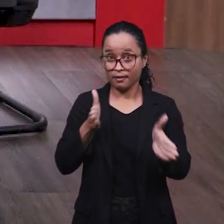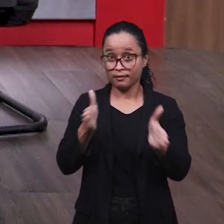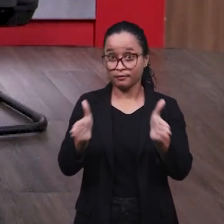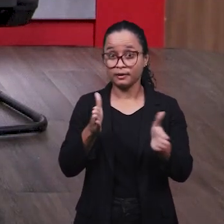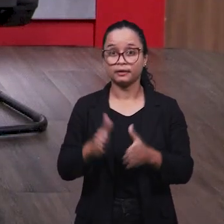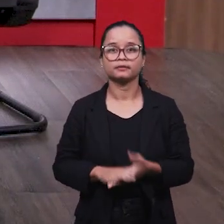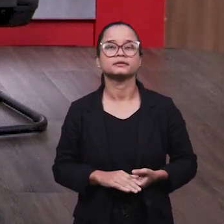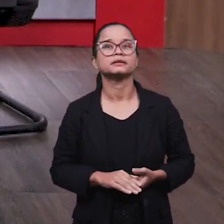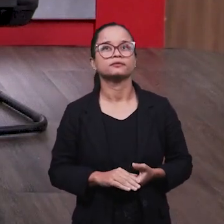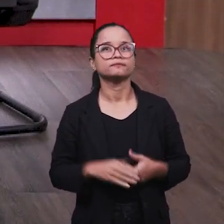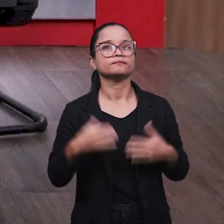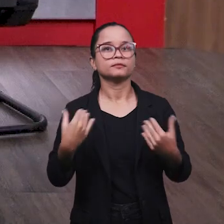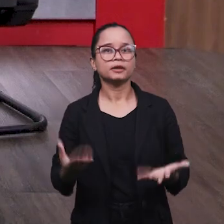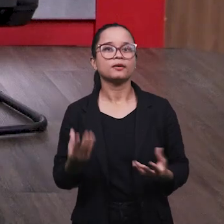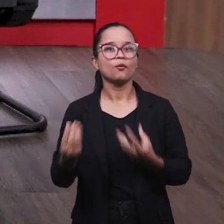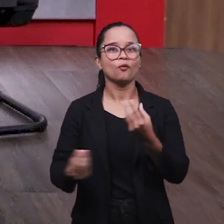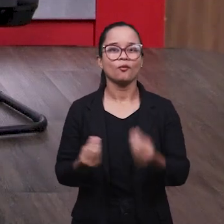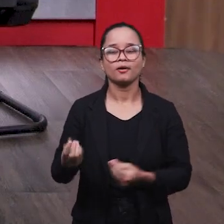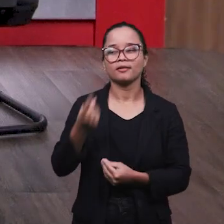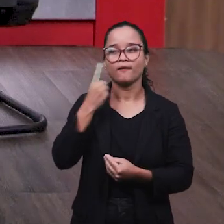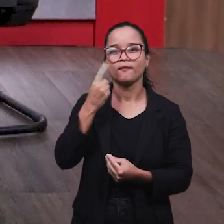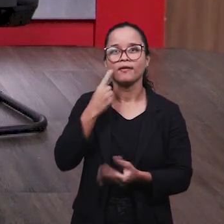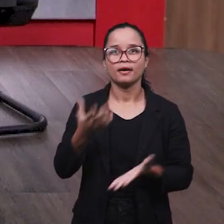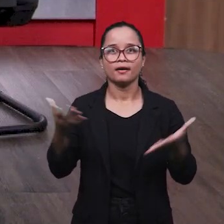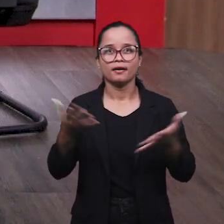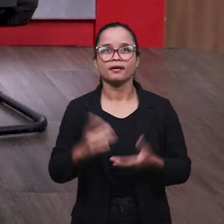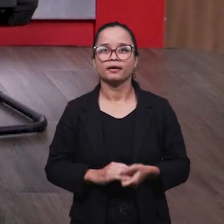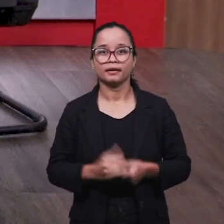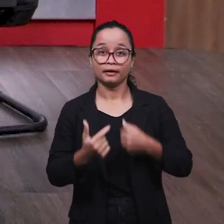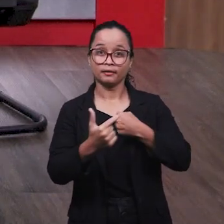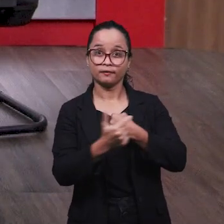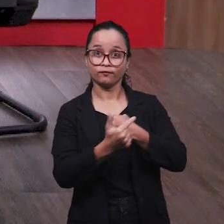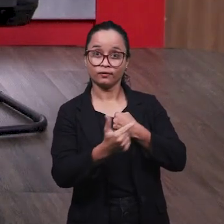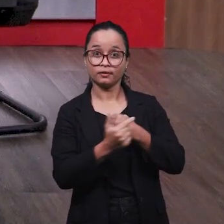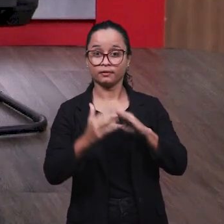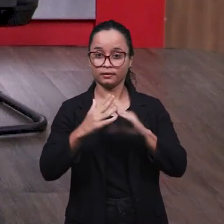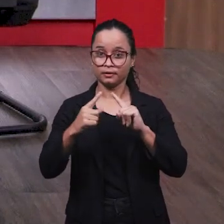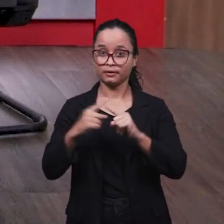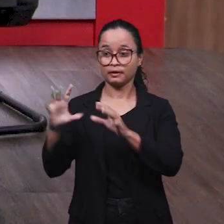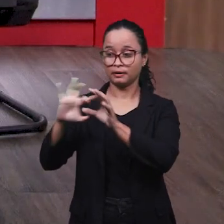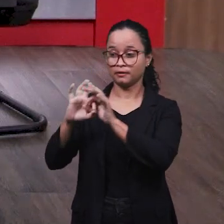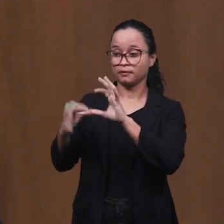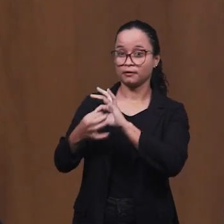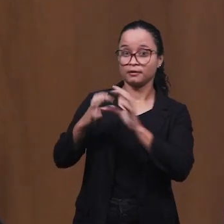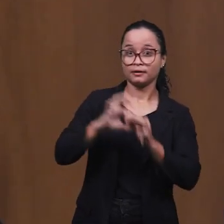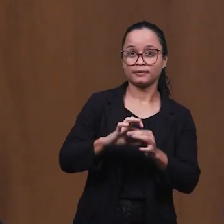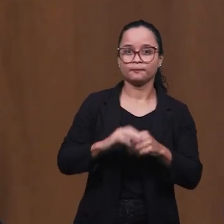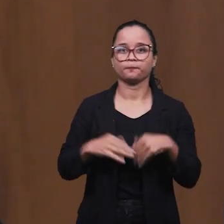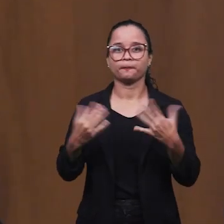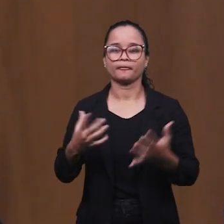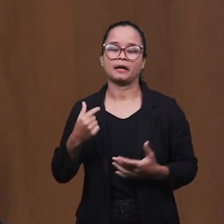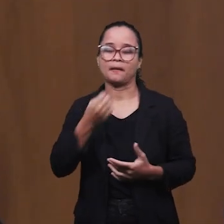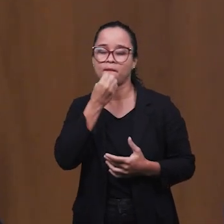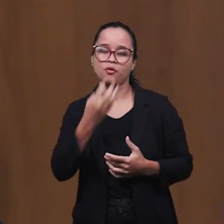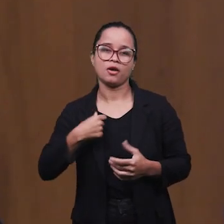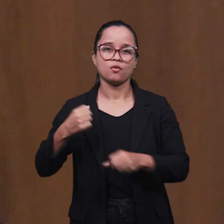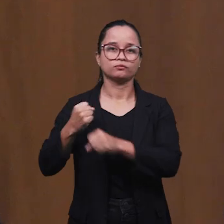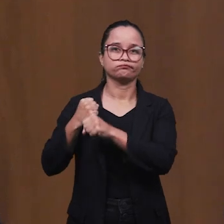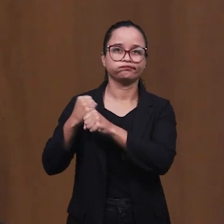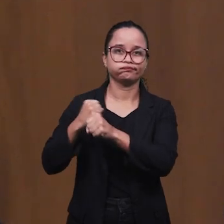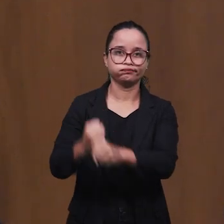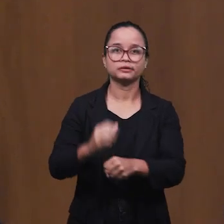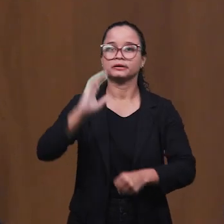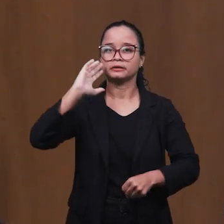acessibilidade, essa comoção? Como o senhor vê o papel da Igreja neste contexto? Bom, eu já há muitos anos tenho